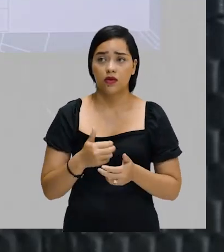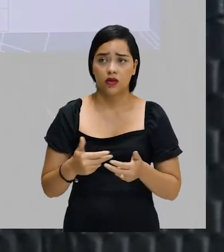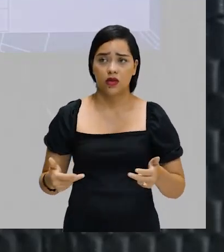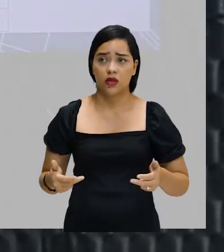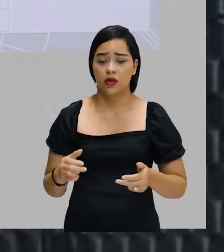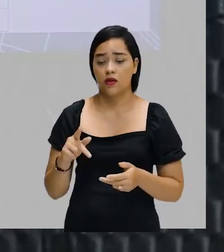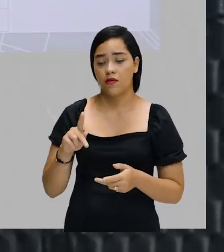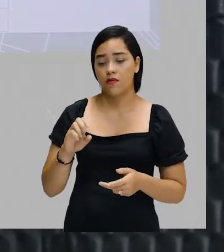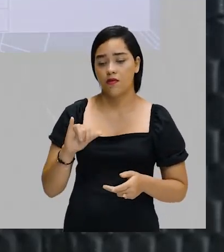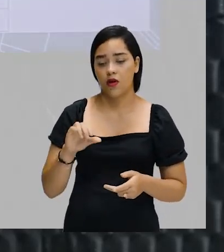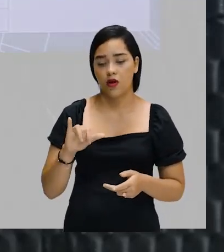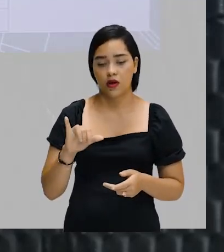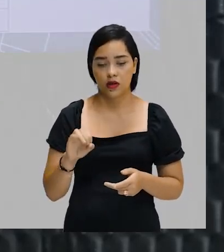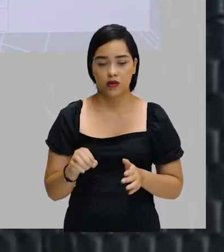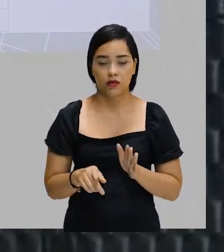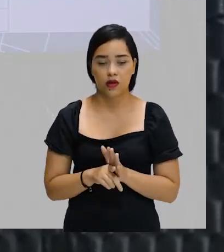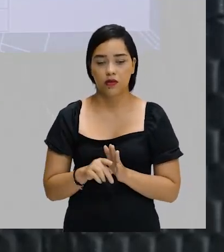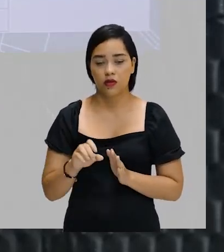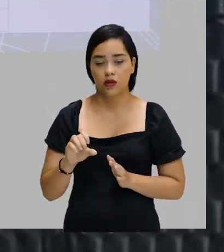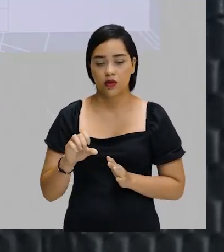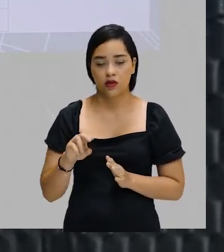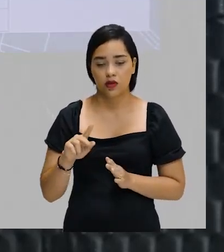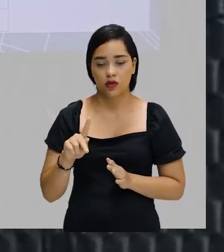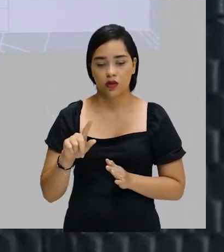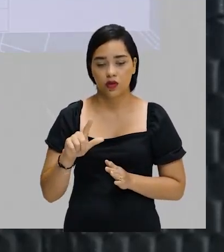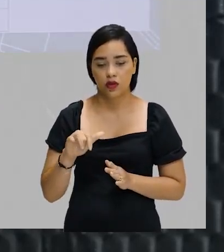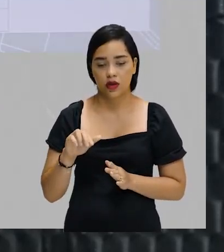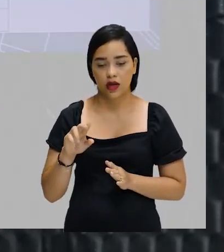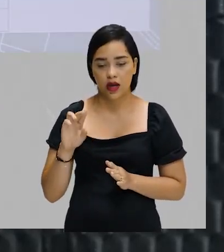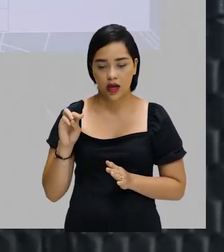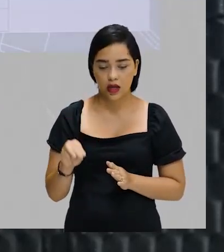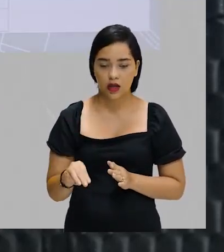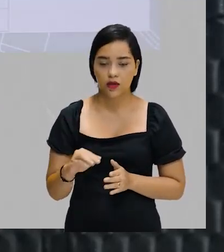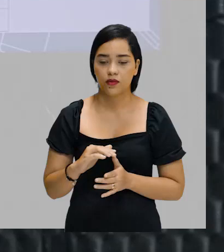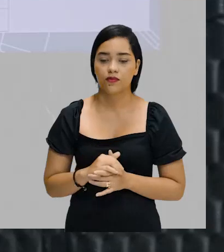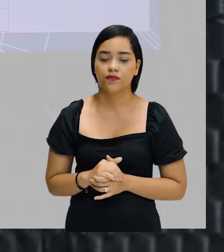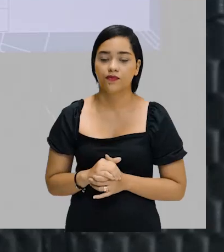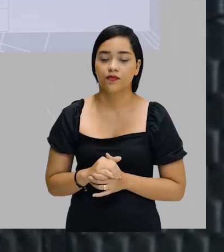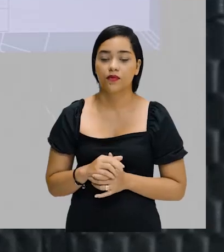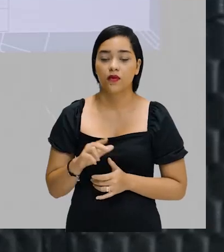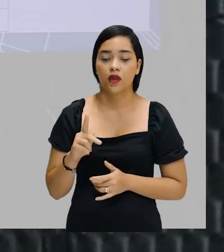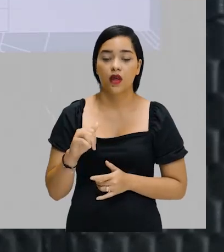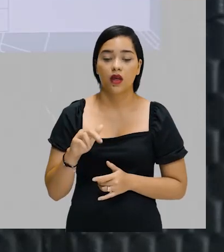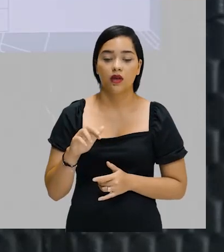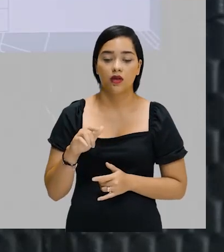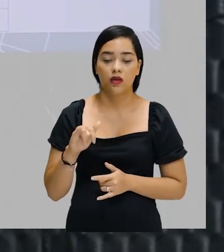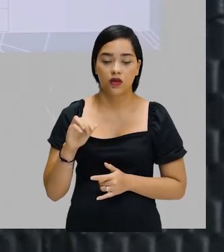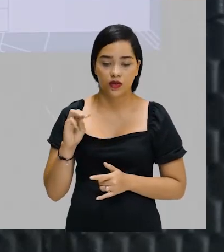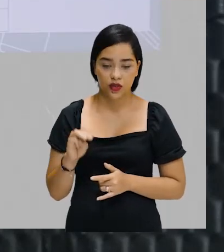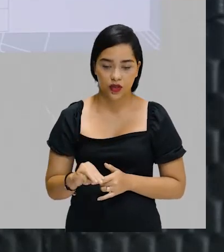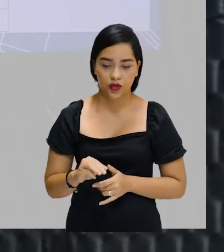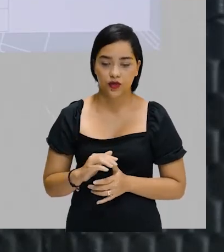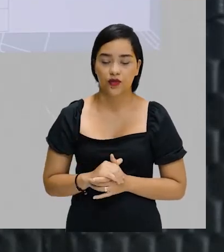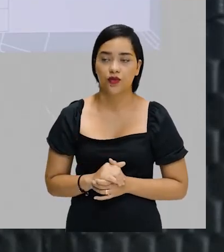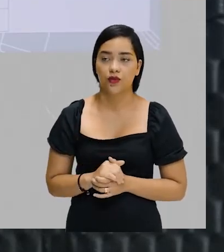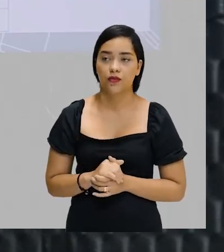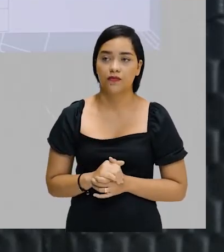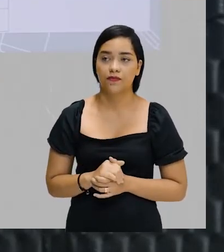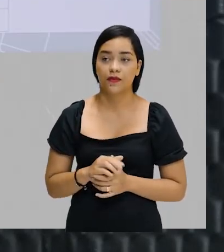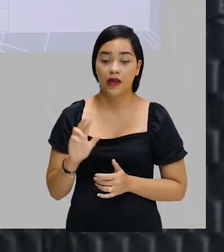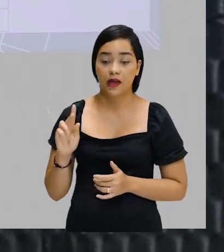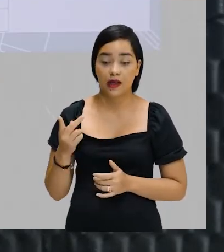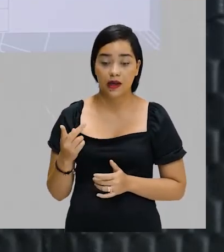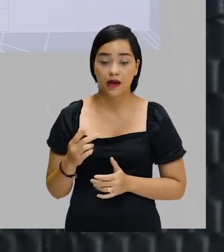O potássio vem do cálium, certo? Então, símbolo K. O hidrogênio hidrogênio, símbolo